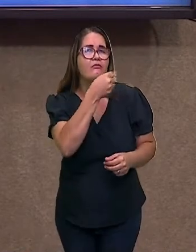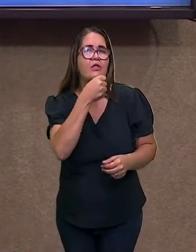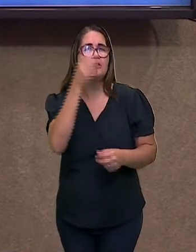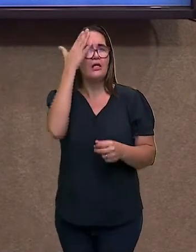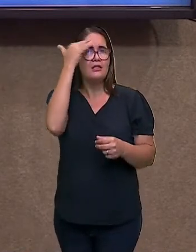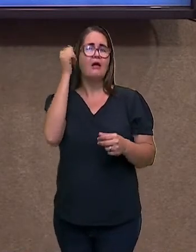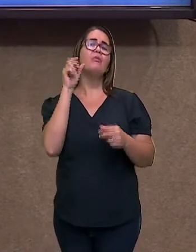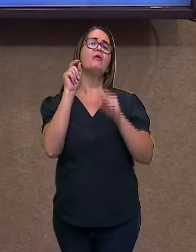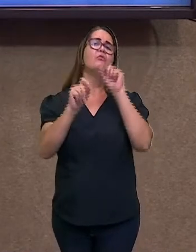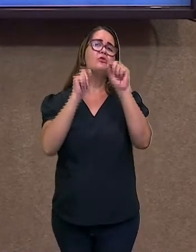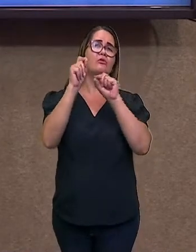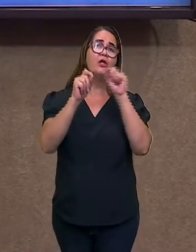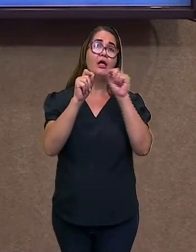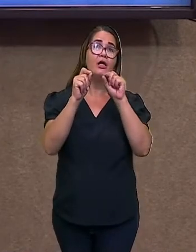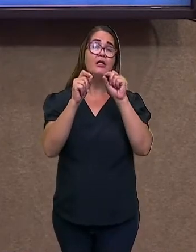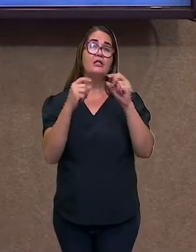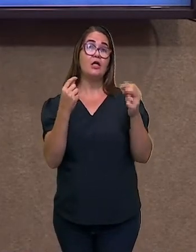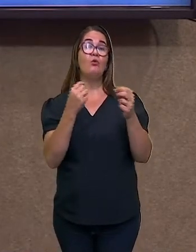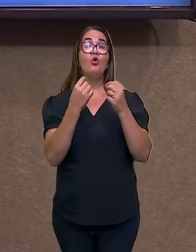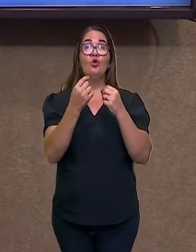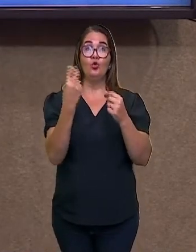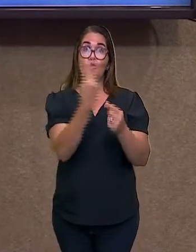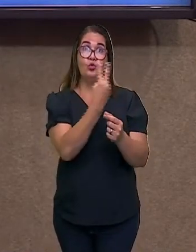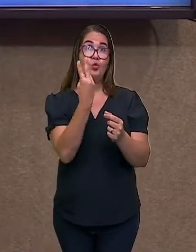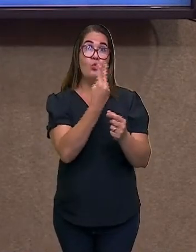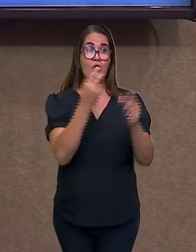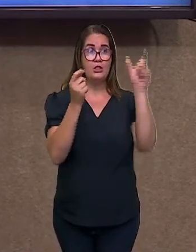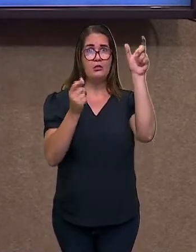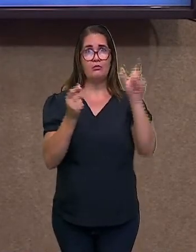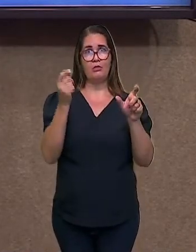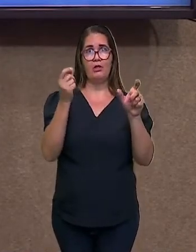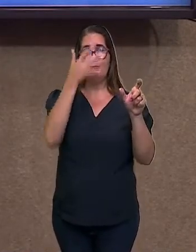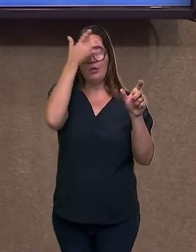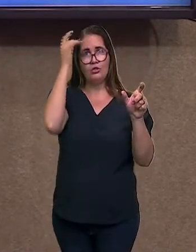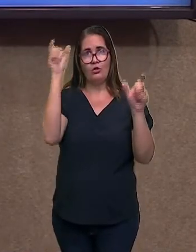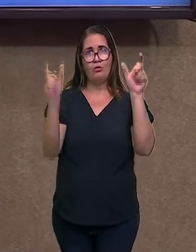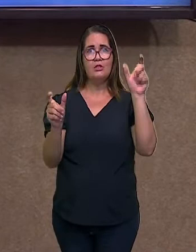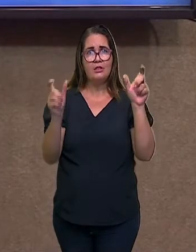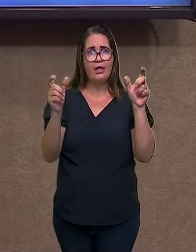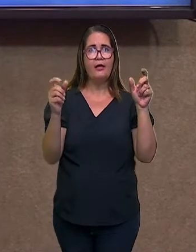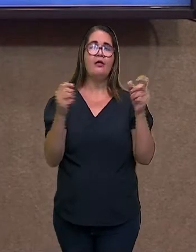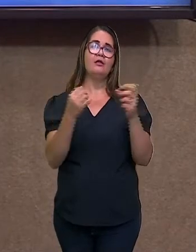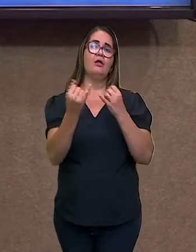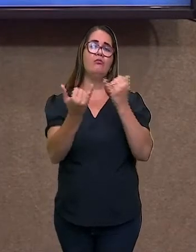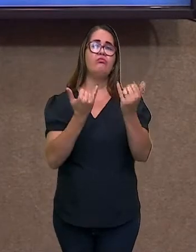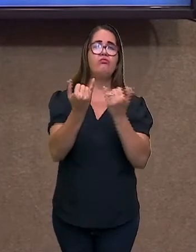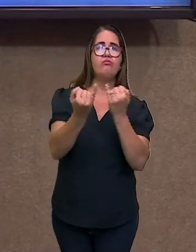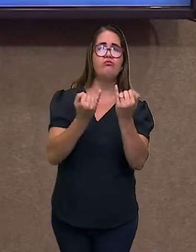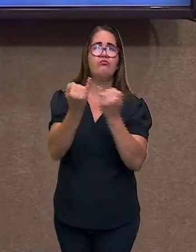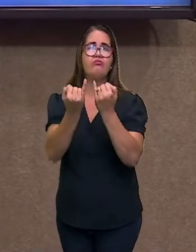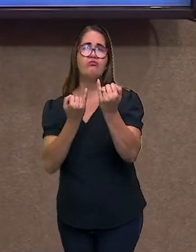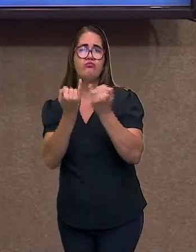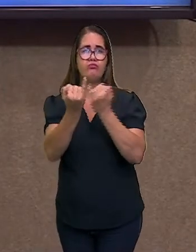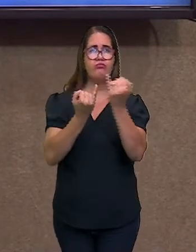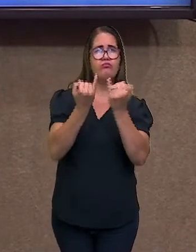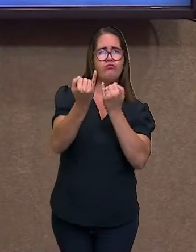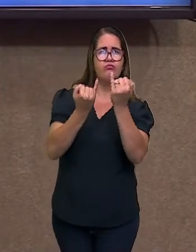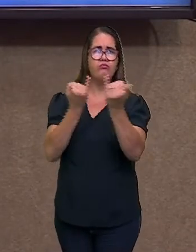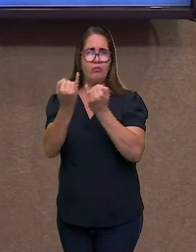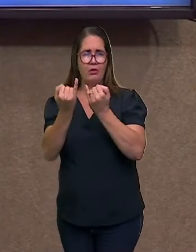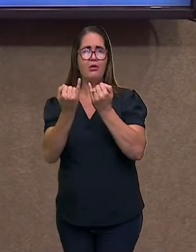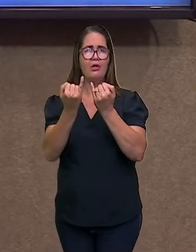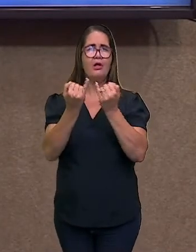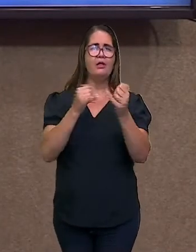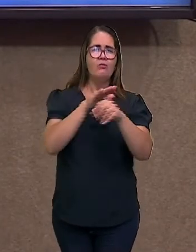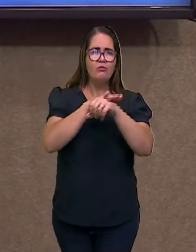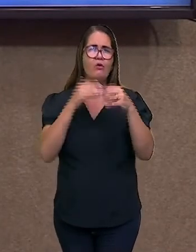ela é um encontro de interlocutores. Como vocês perceberam, né, na minha entrevista com a Dorinha, nós nos encontramos